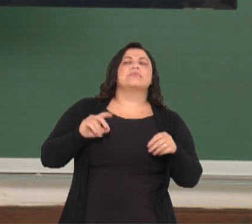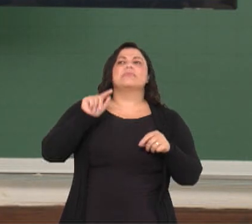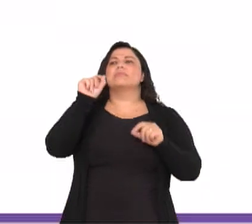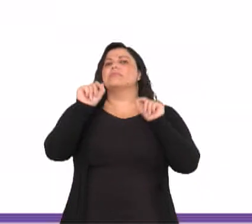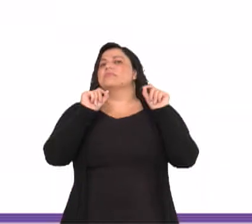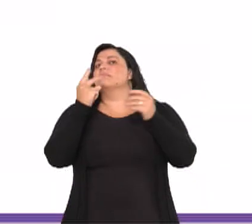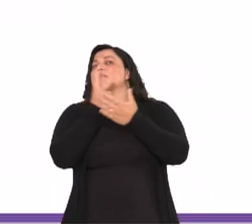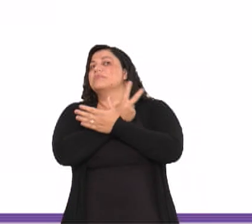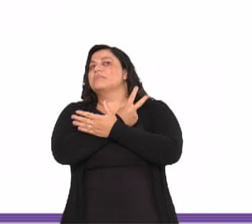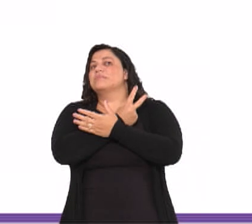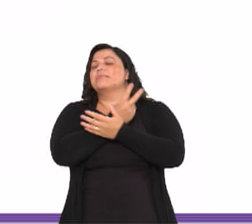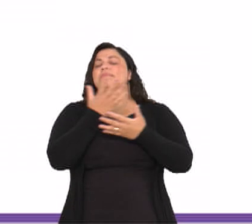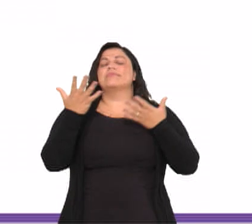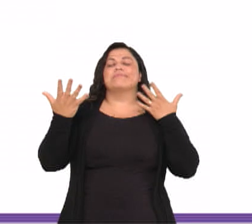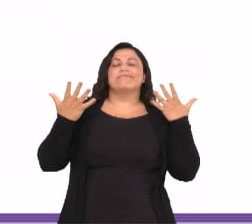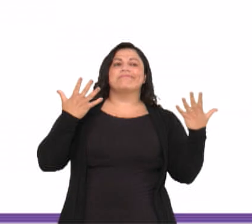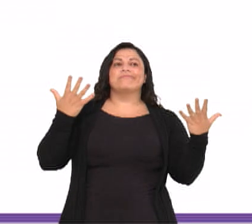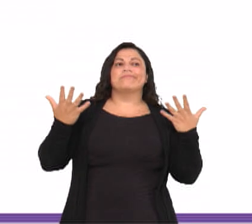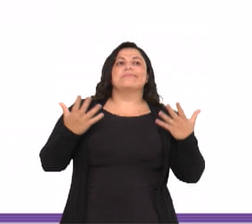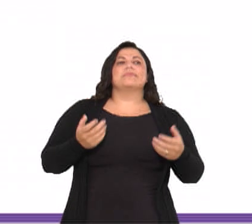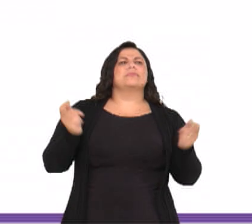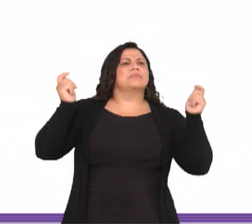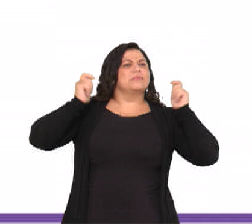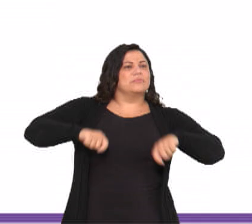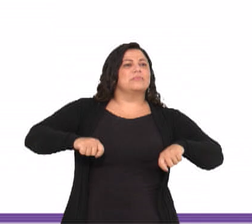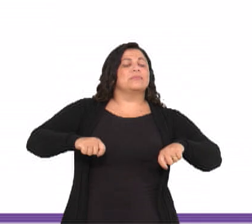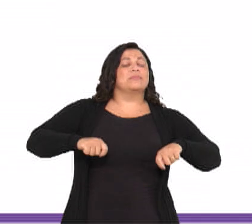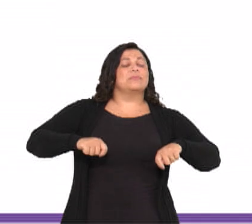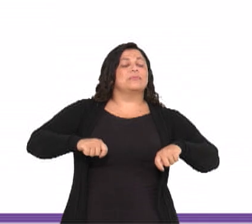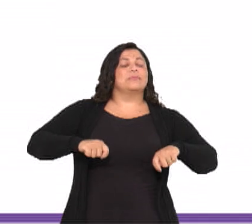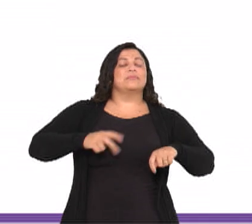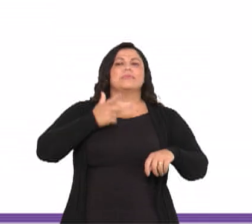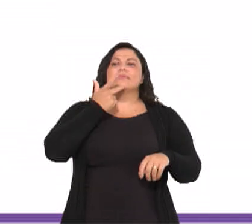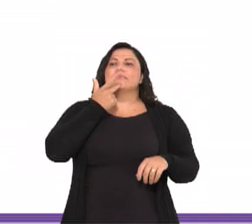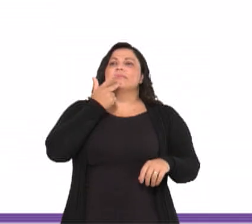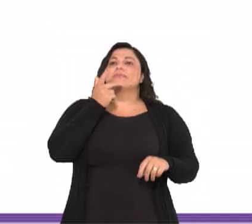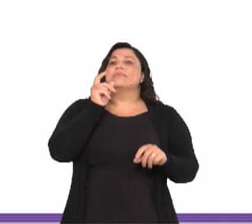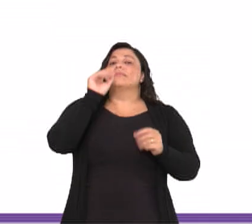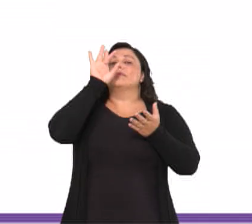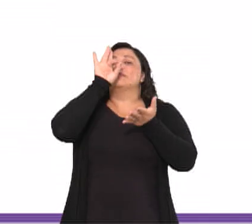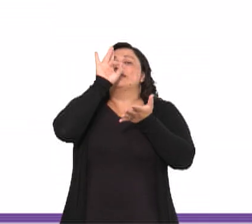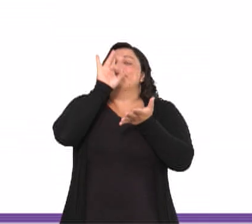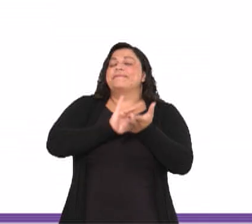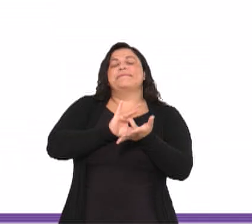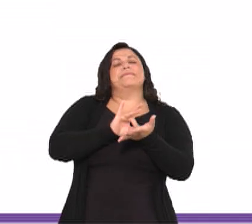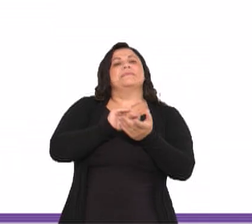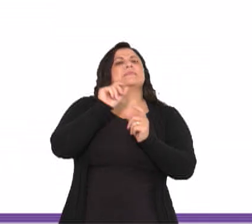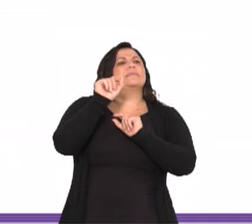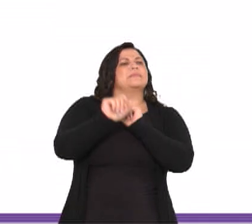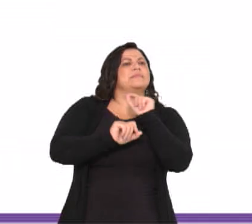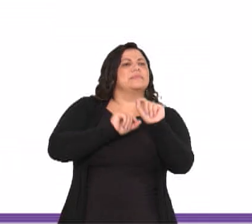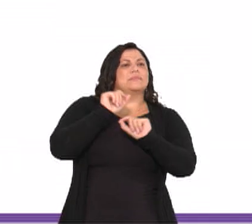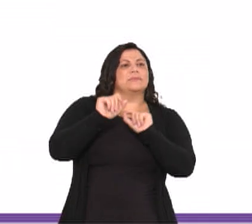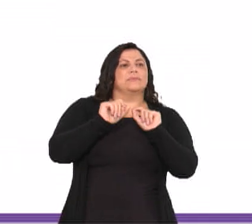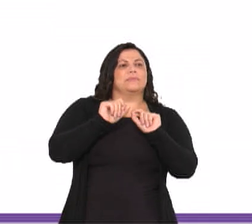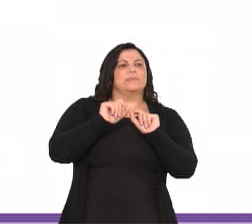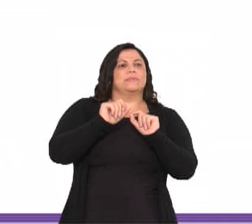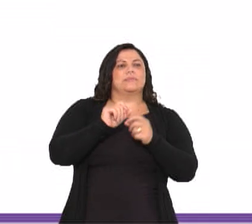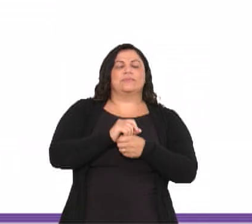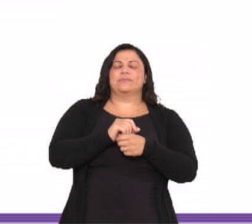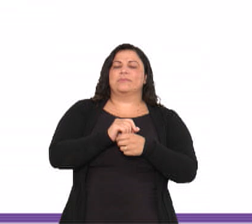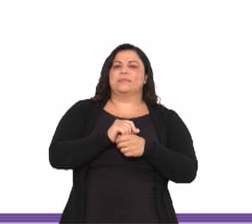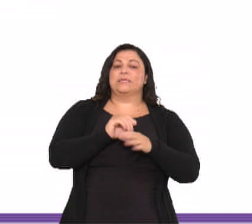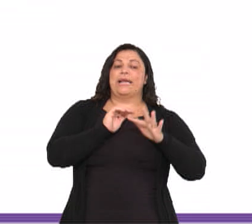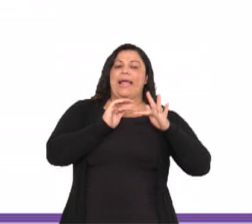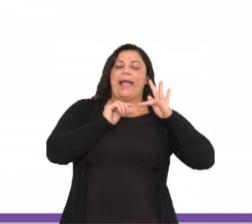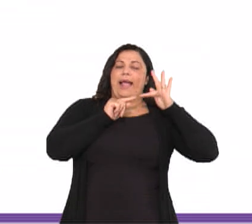que não é certo aqui no que ele está falando. Podemos afirmar que a intensidade da força de Q1 sobre